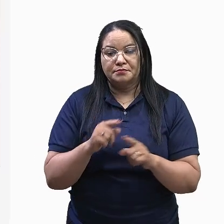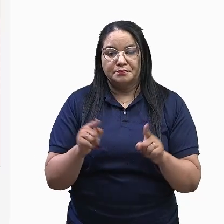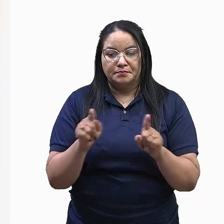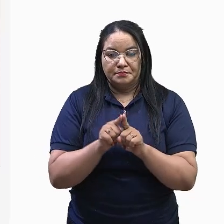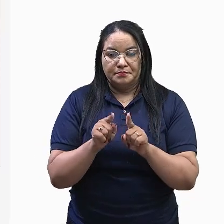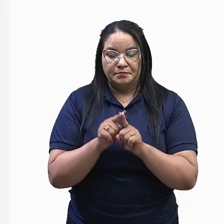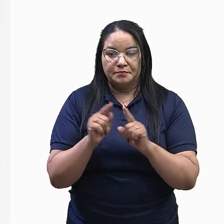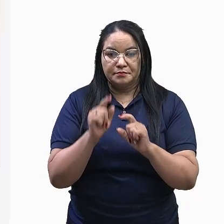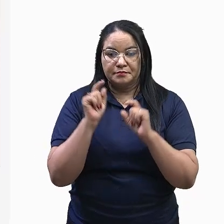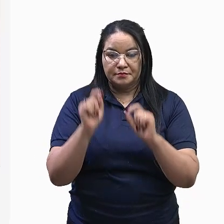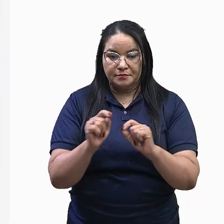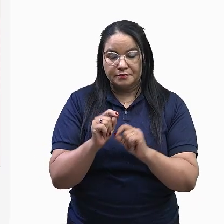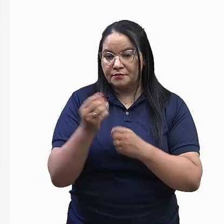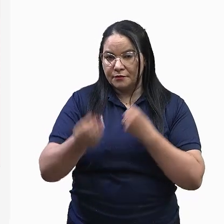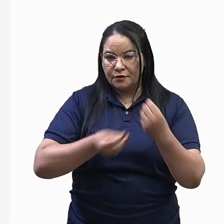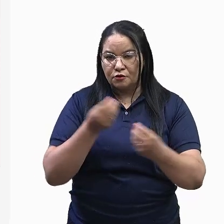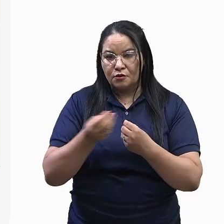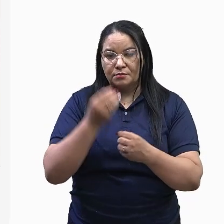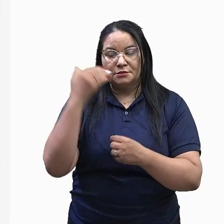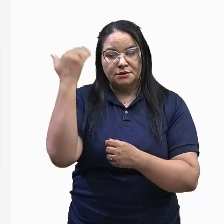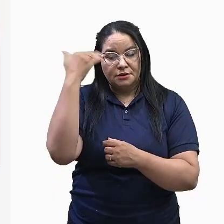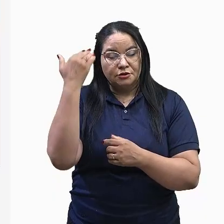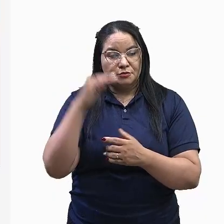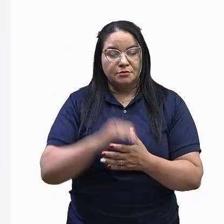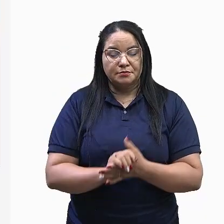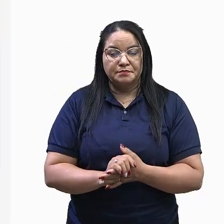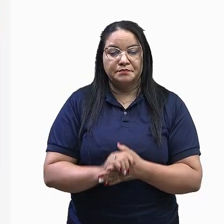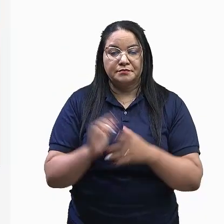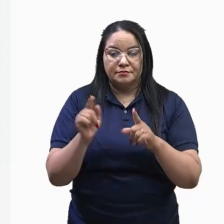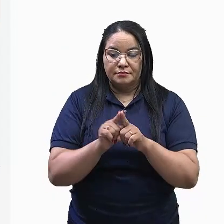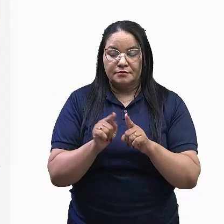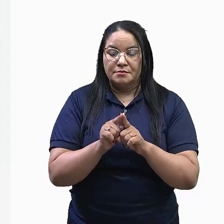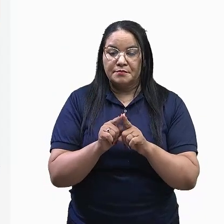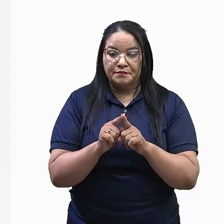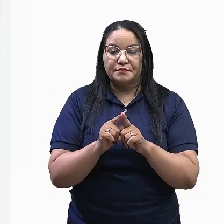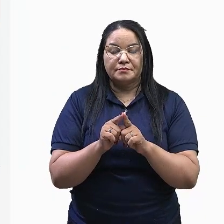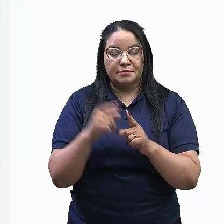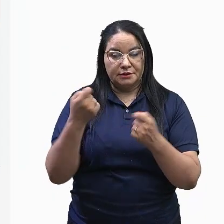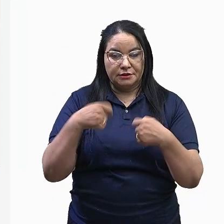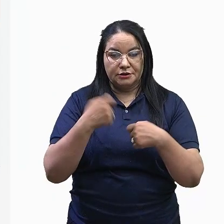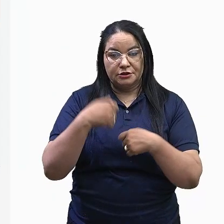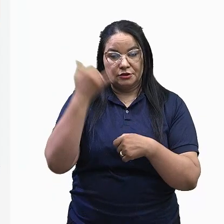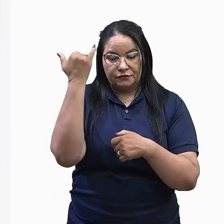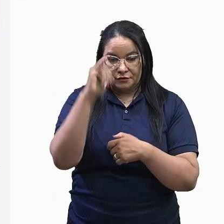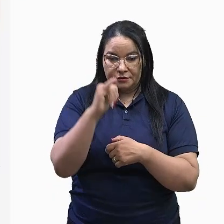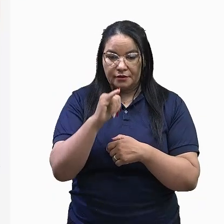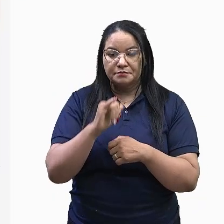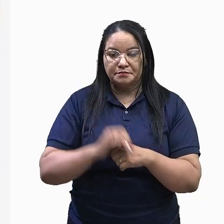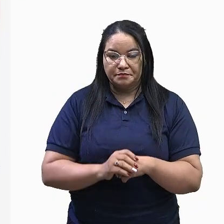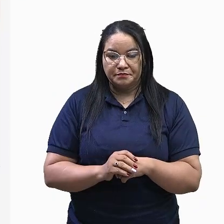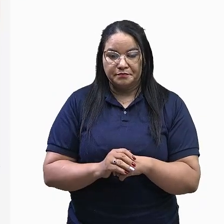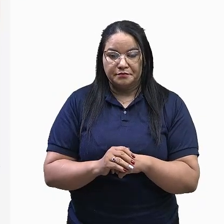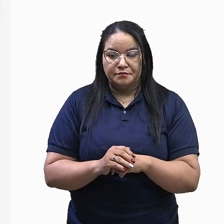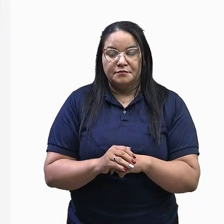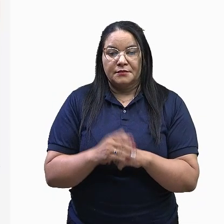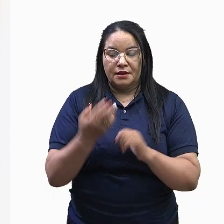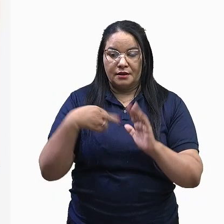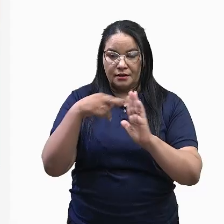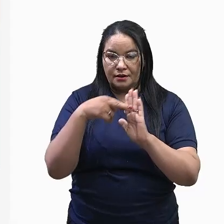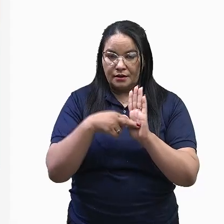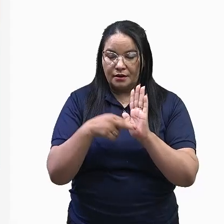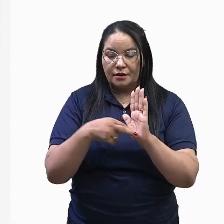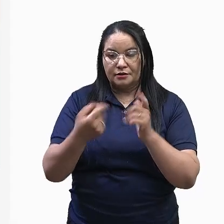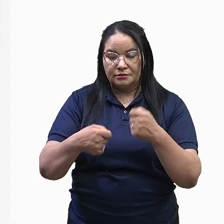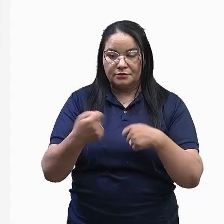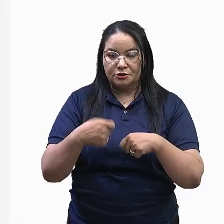de fazermos uma interpretação inadequada, por isso é importante evitar essa ambiguidade, para que as regras sejam compreendidas